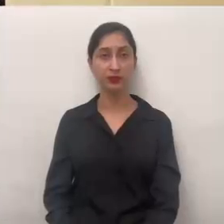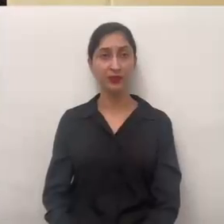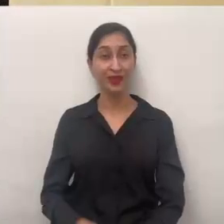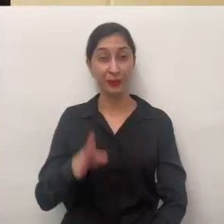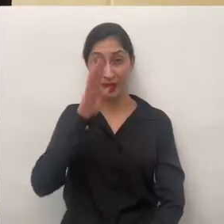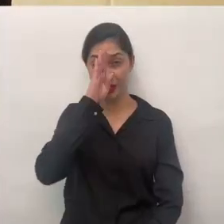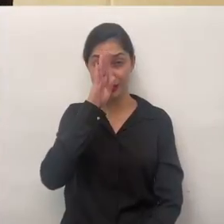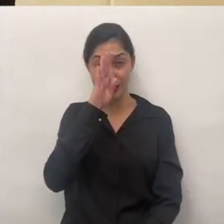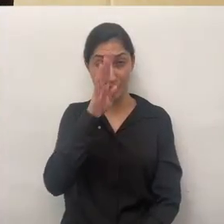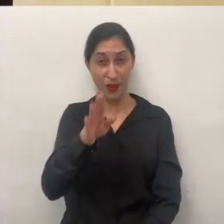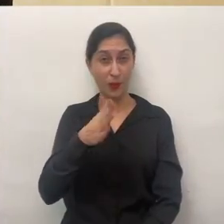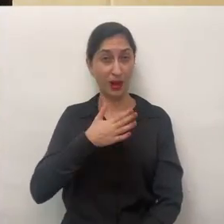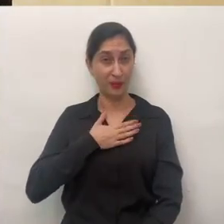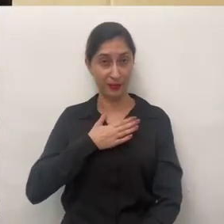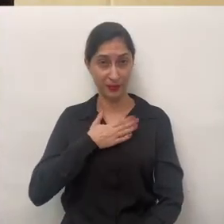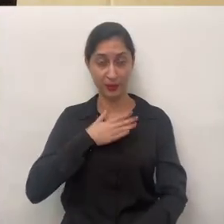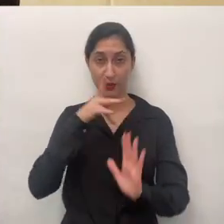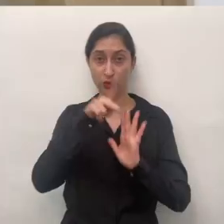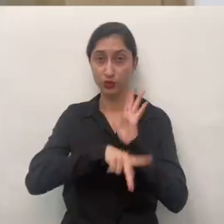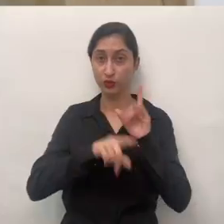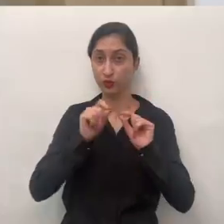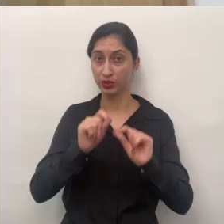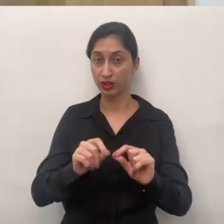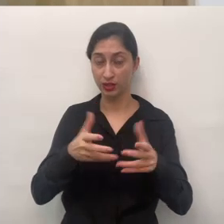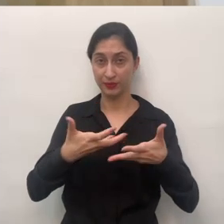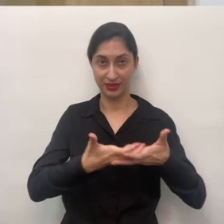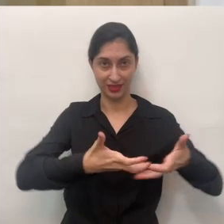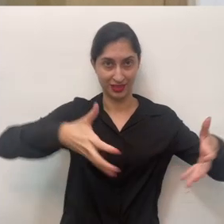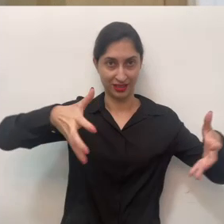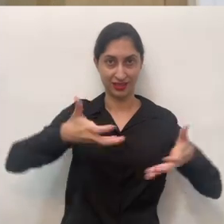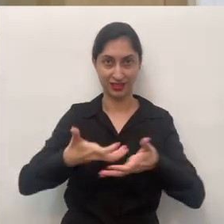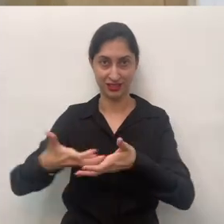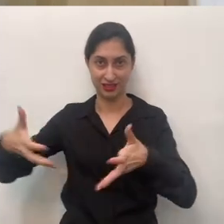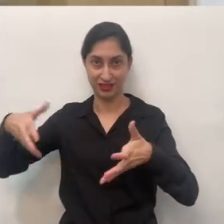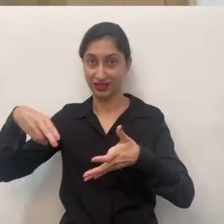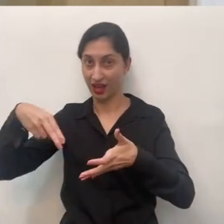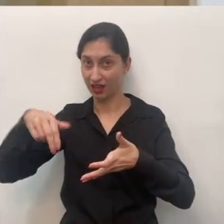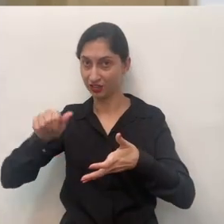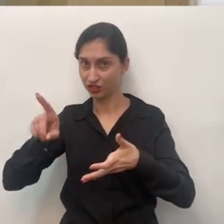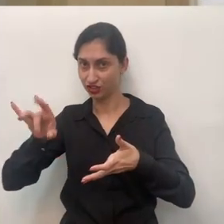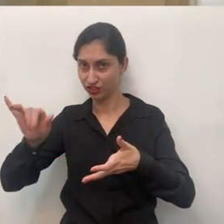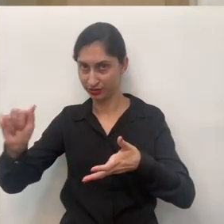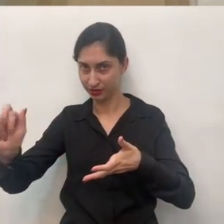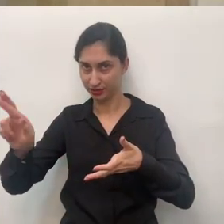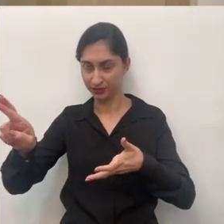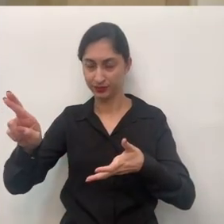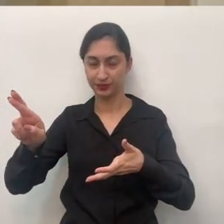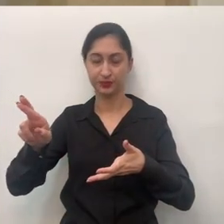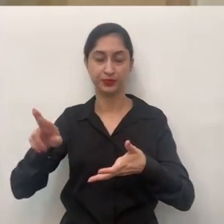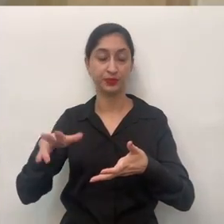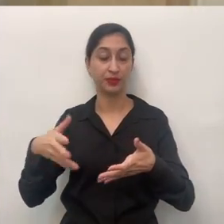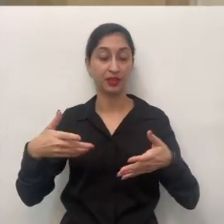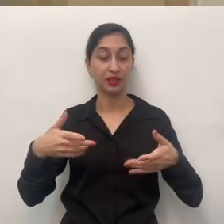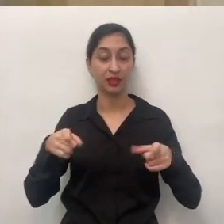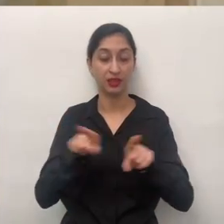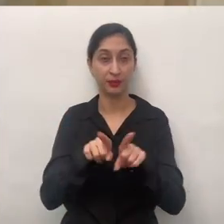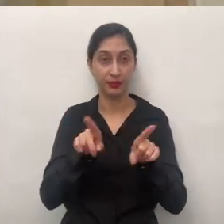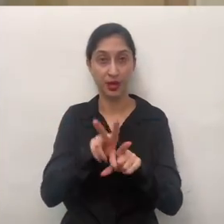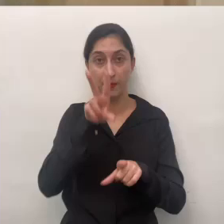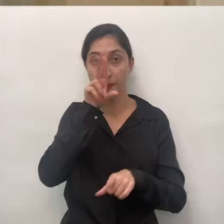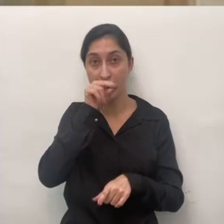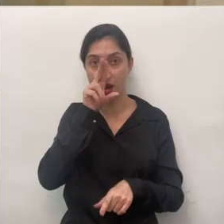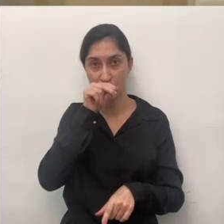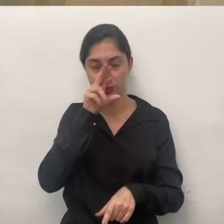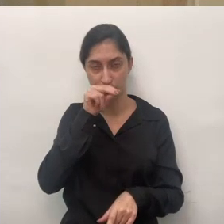Os principais gatilhos desse projeto são as duas tigelas da de Figueiredo, o pato de cerâmica pintado à mão da